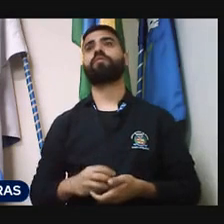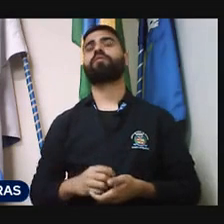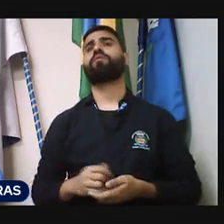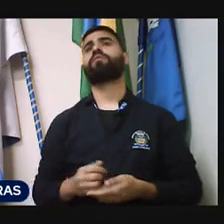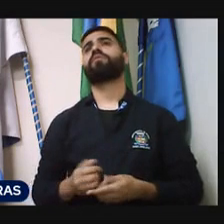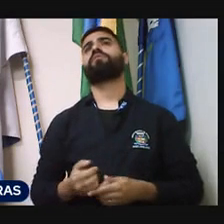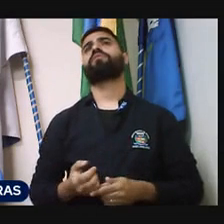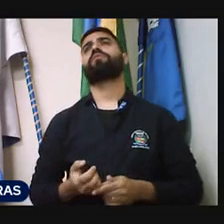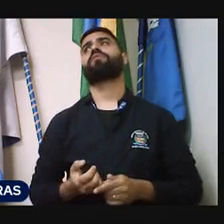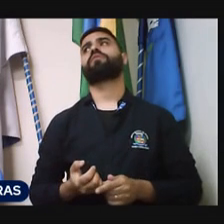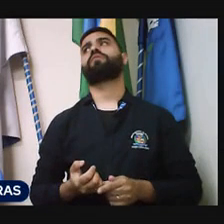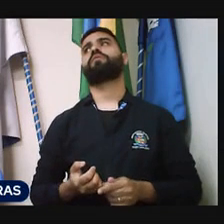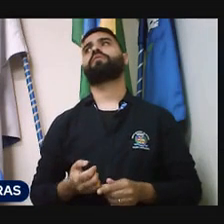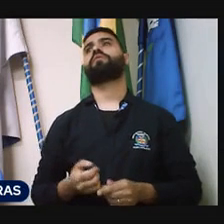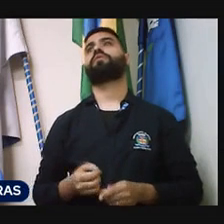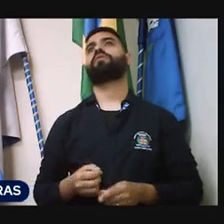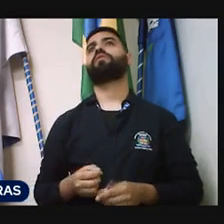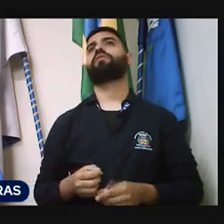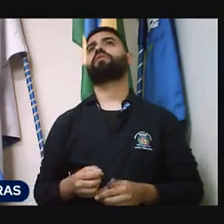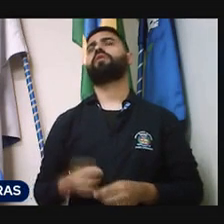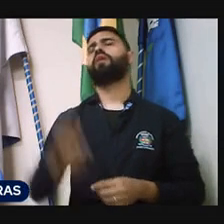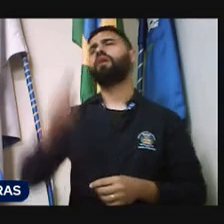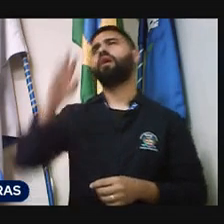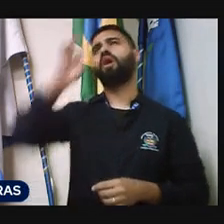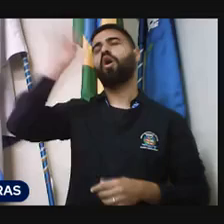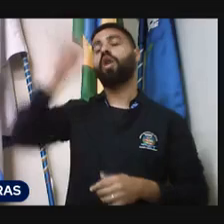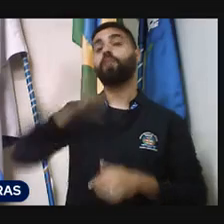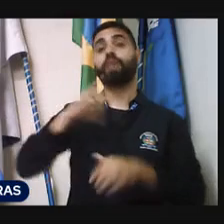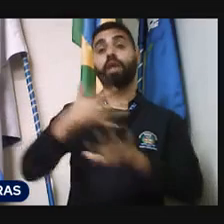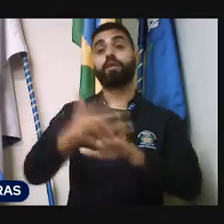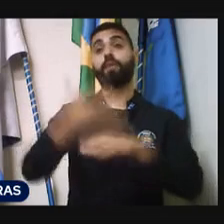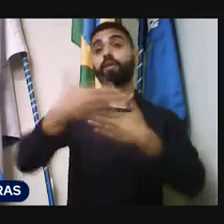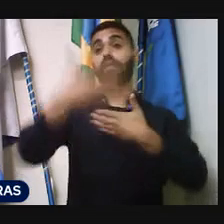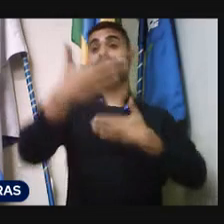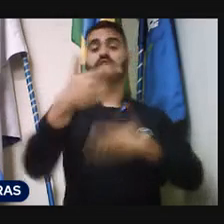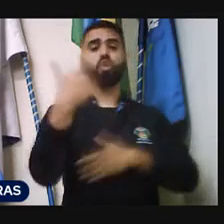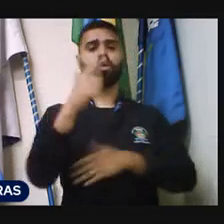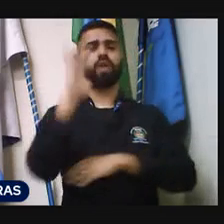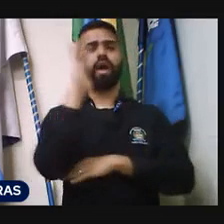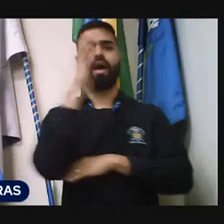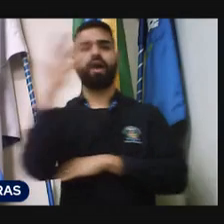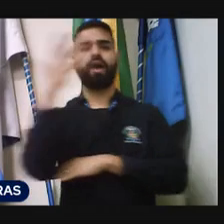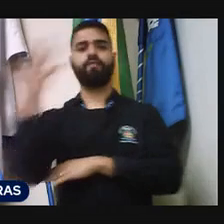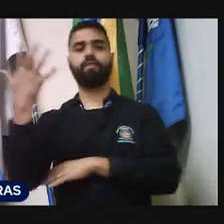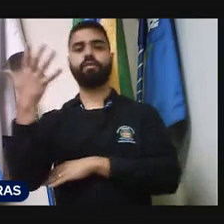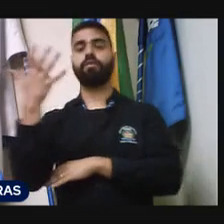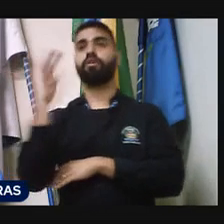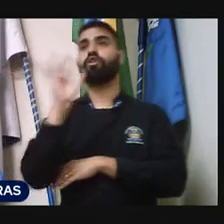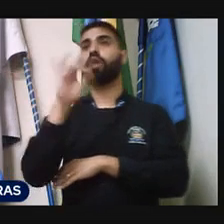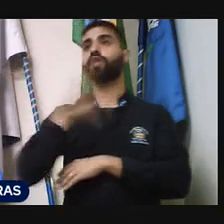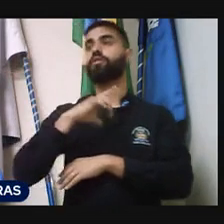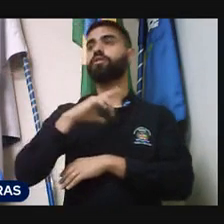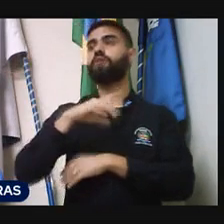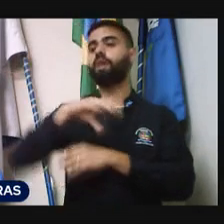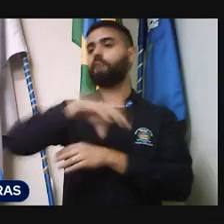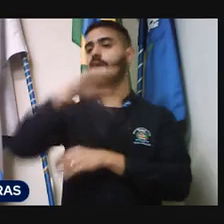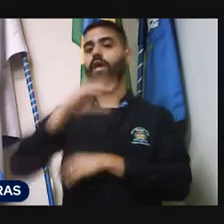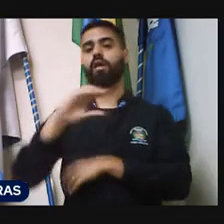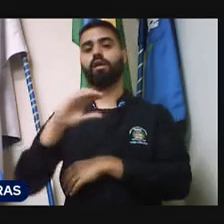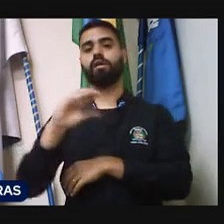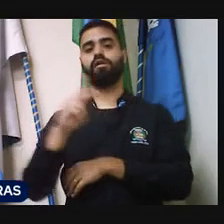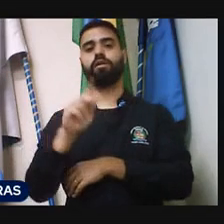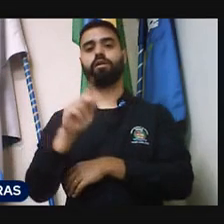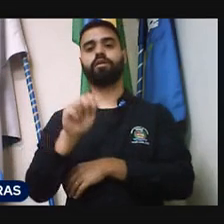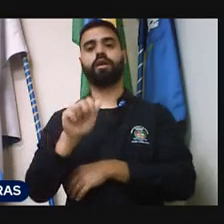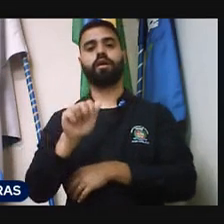vi e essa Praça aqui de frente não tinha uma água só tinha um chafariz onde a senhora